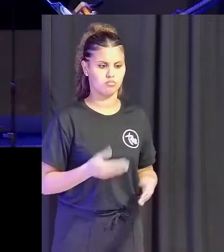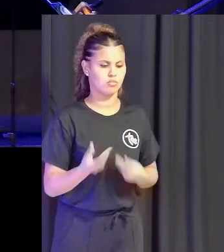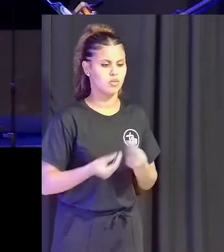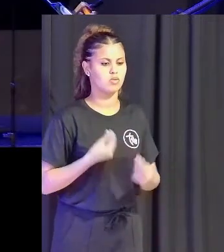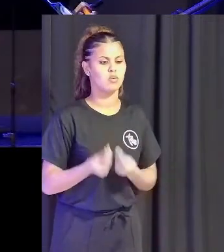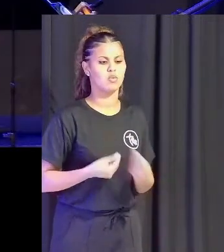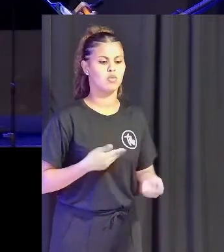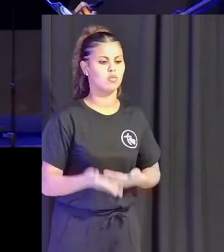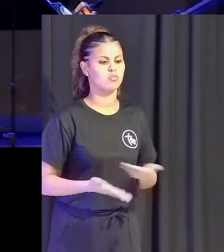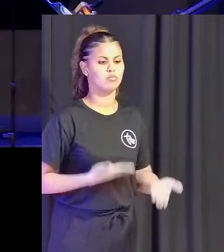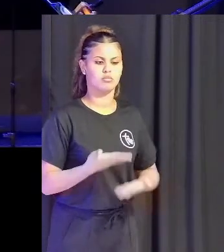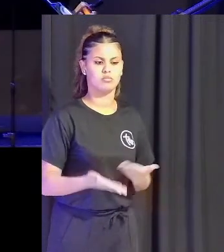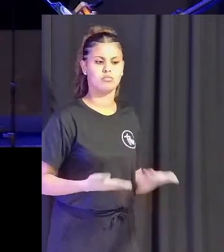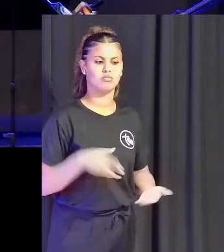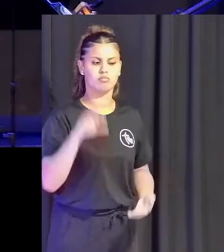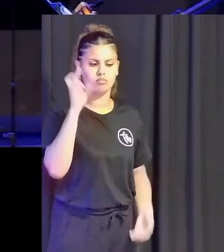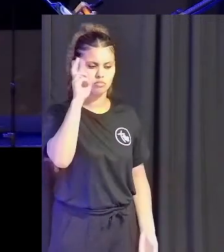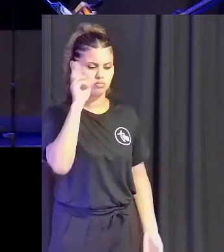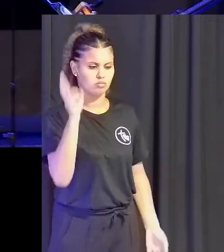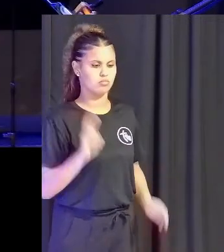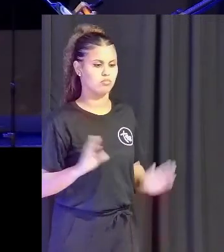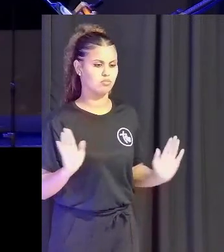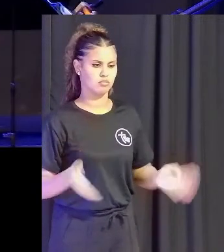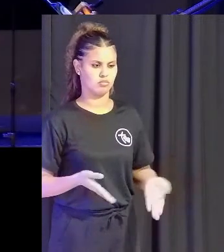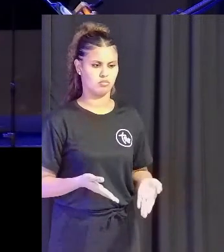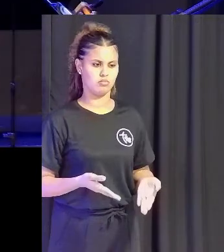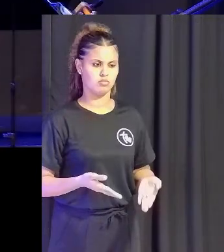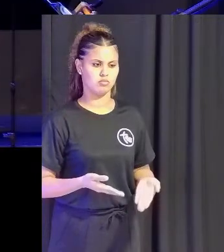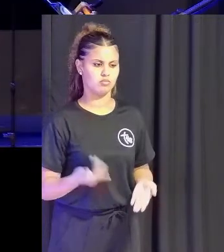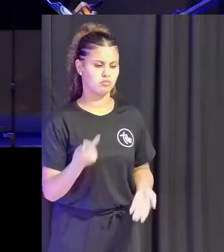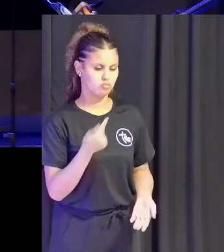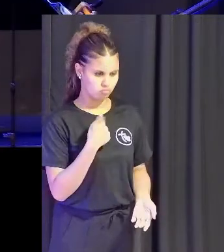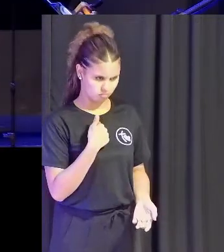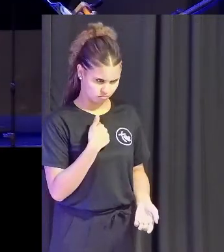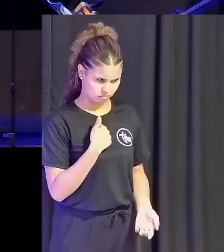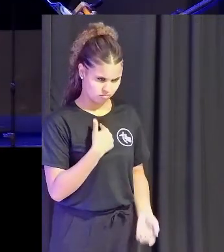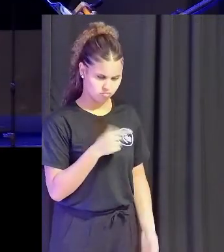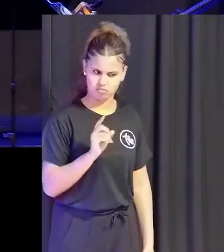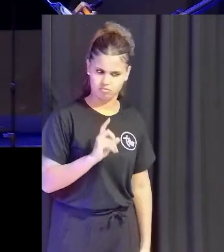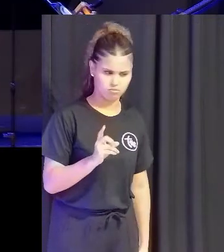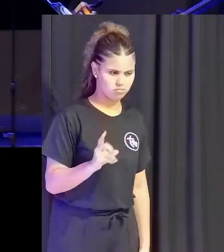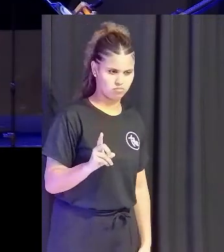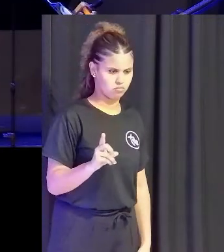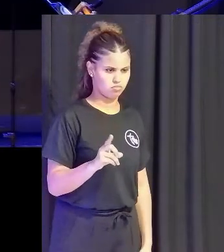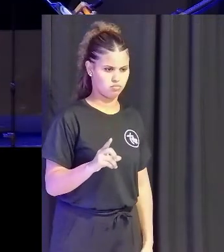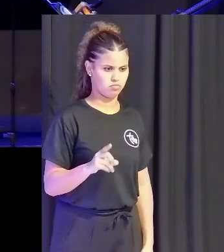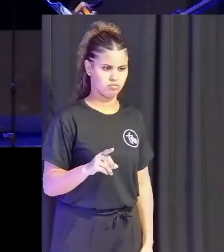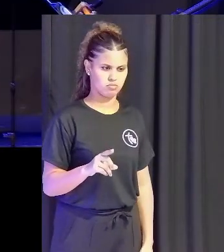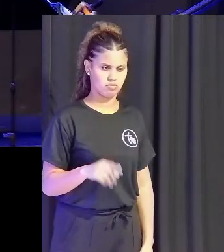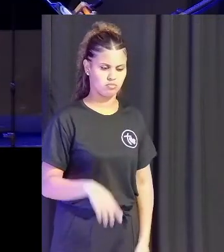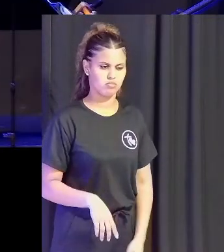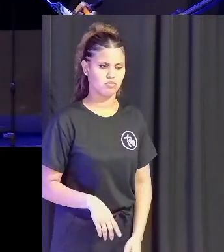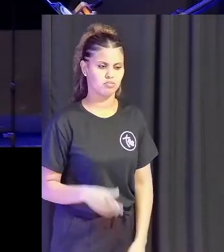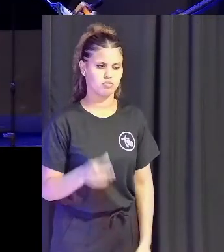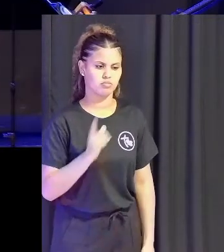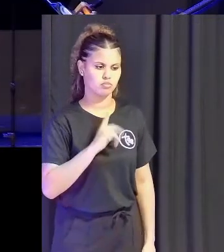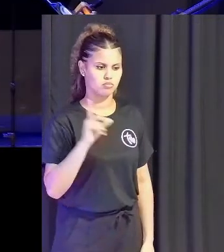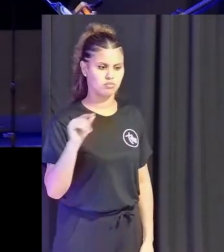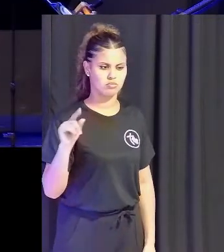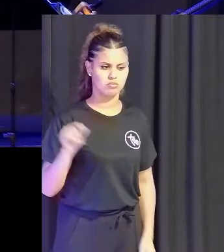Senhor? E ele baixou a cabeça e disse que não. E fazia 10 anos que ele estava andando afastado do